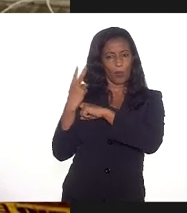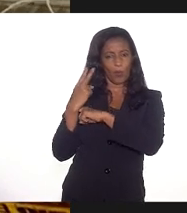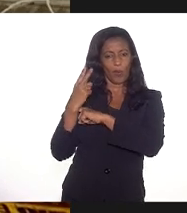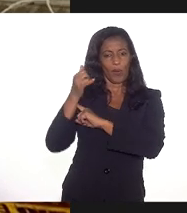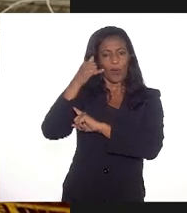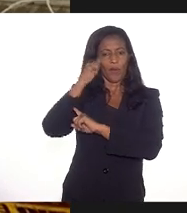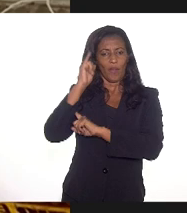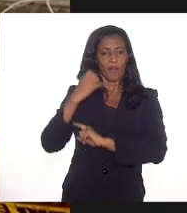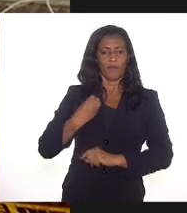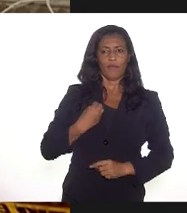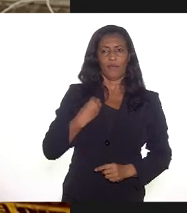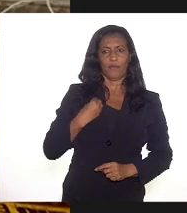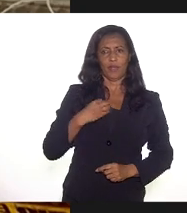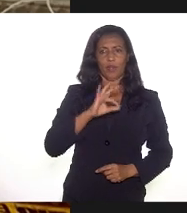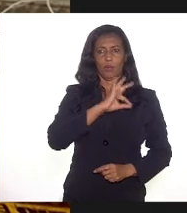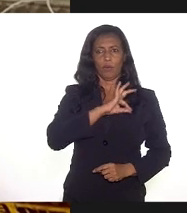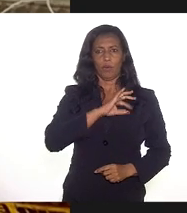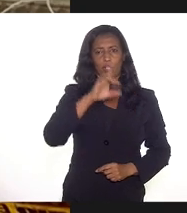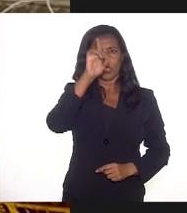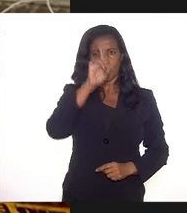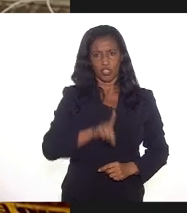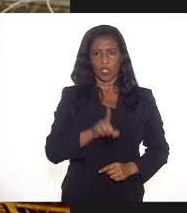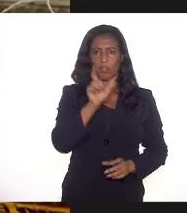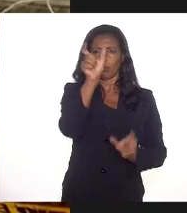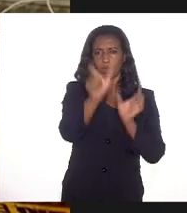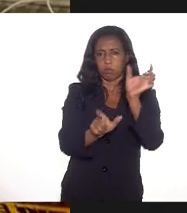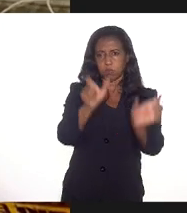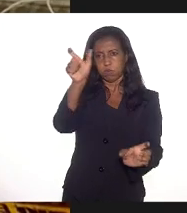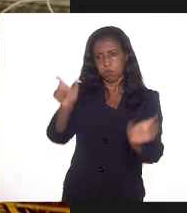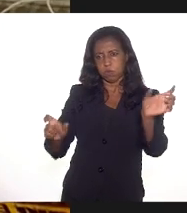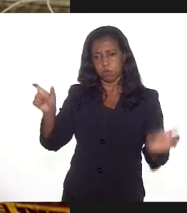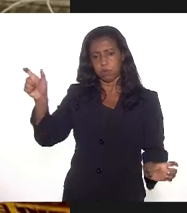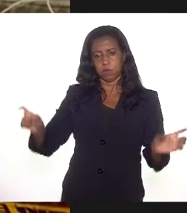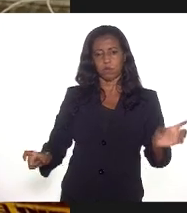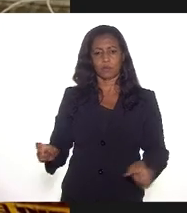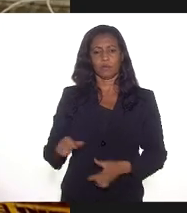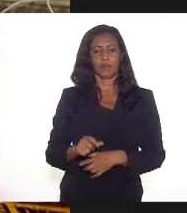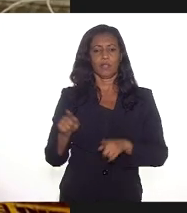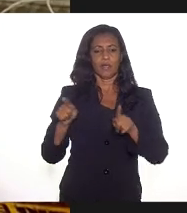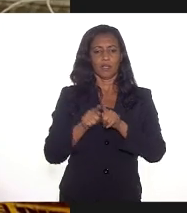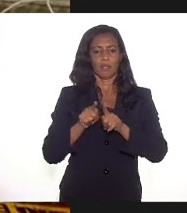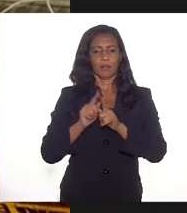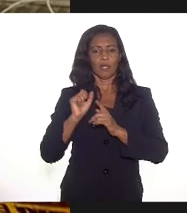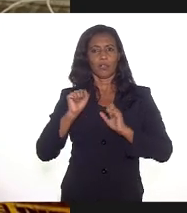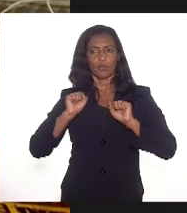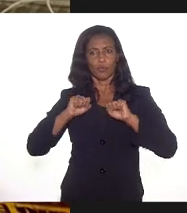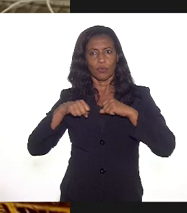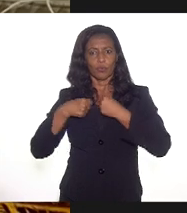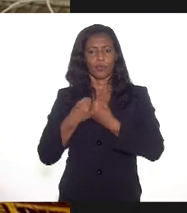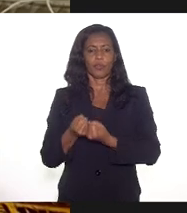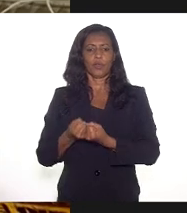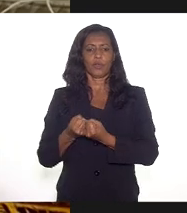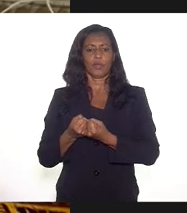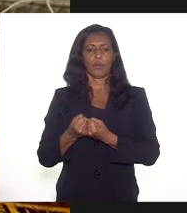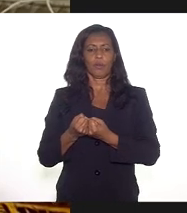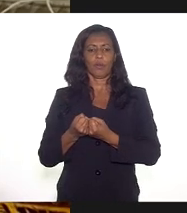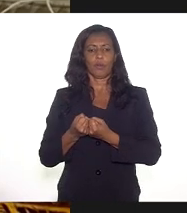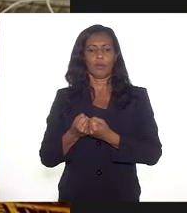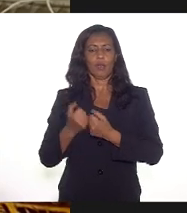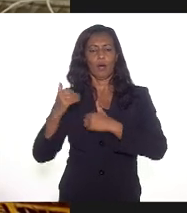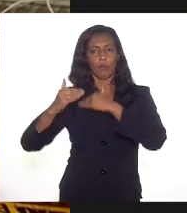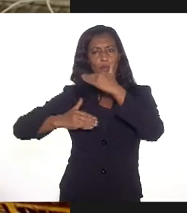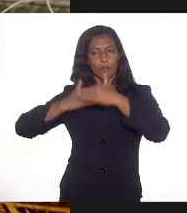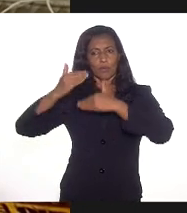dos policiais e os direitos individuais dos cidadãos, além de fortalecer a produção